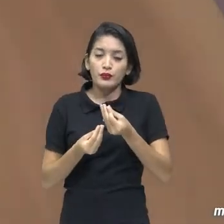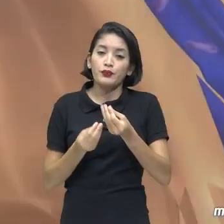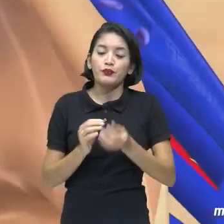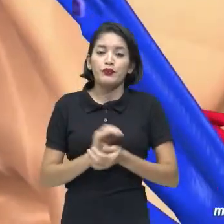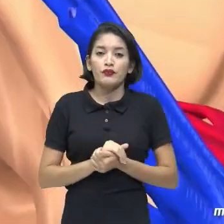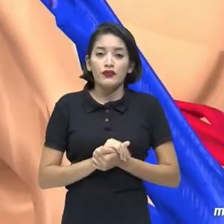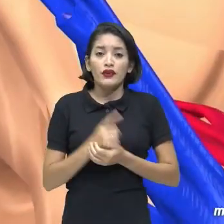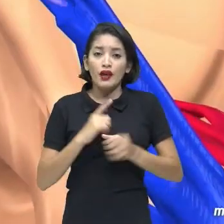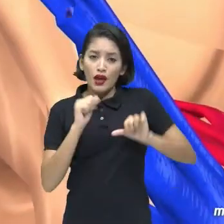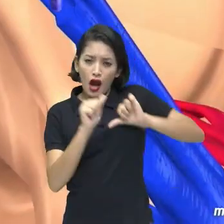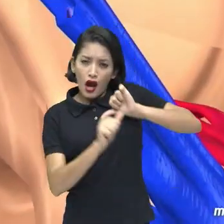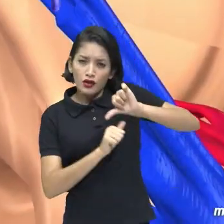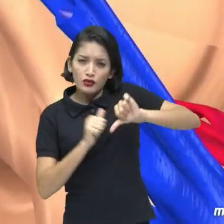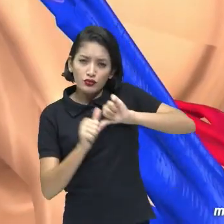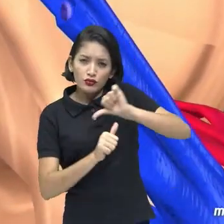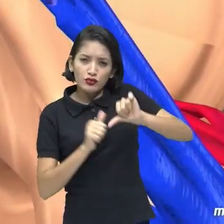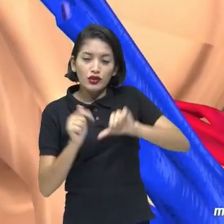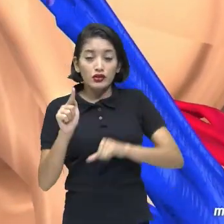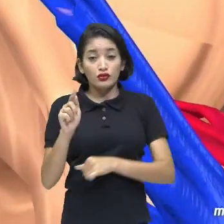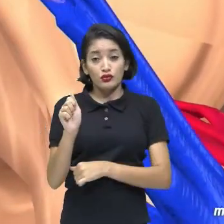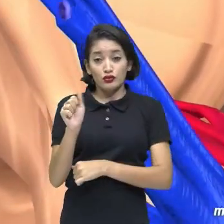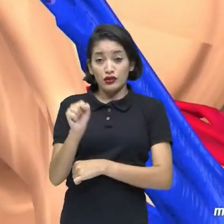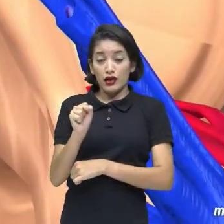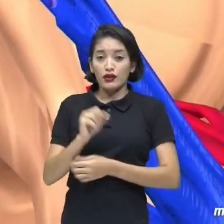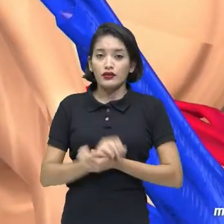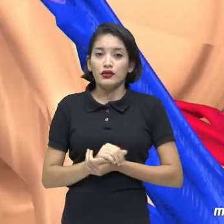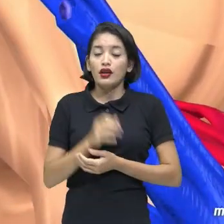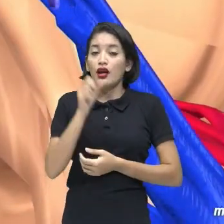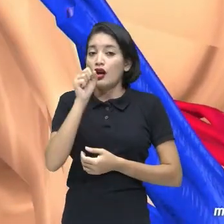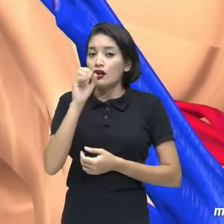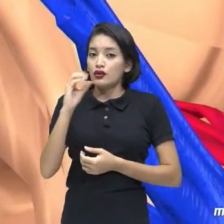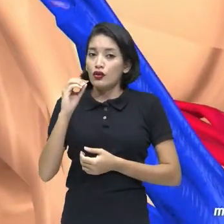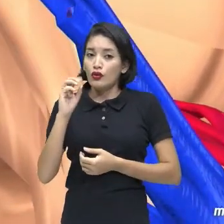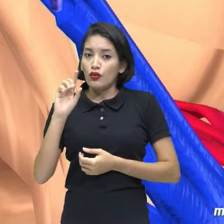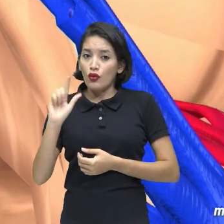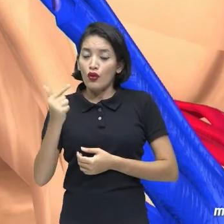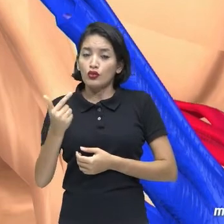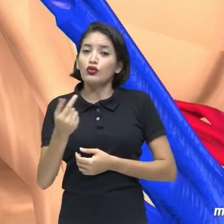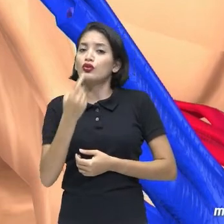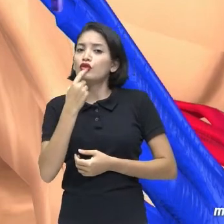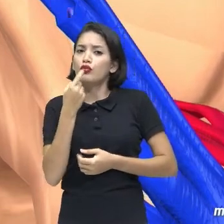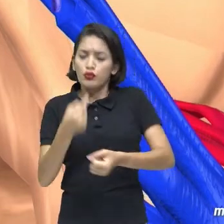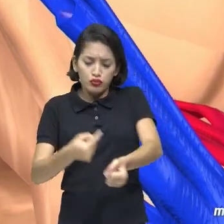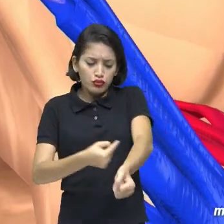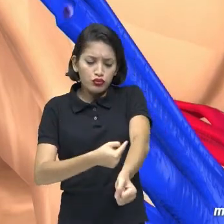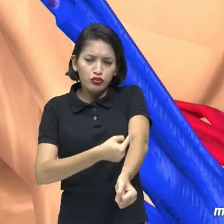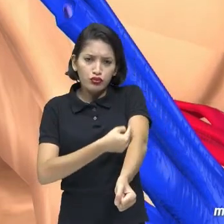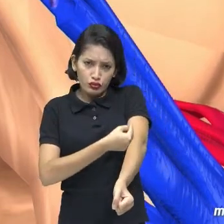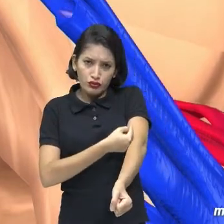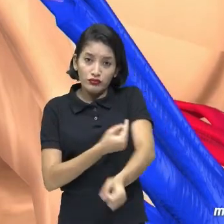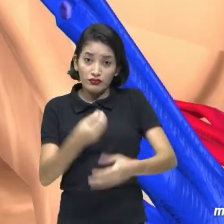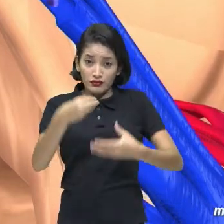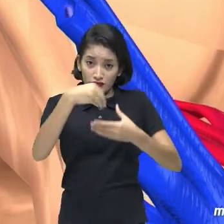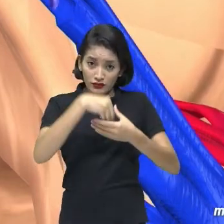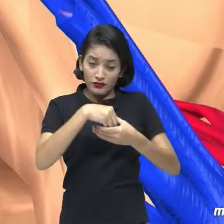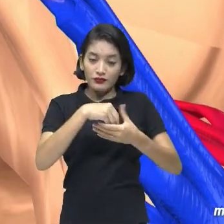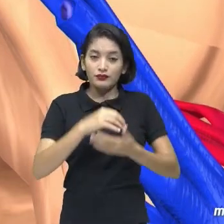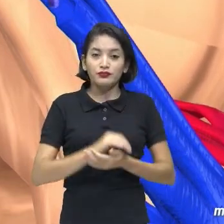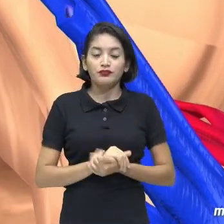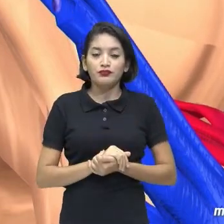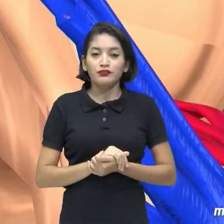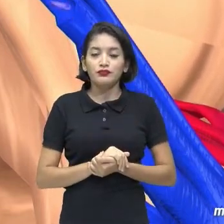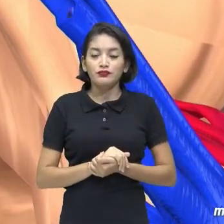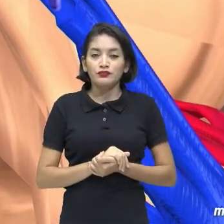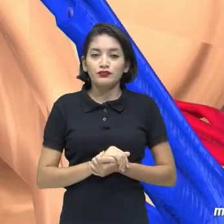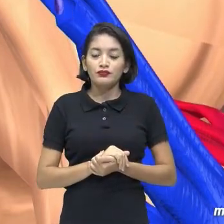tem lugar a troca de gases. O oxigênio é liberado no sangue e o dióxido de carbono é absorvido pelos sacos. Em